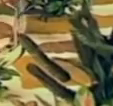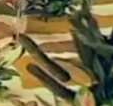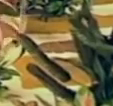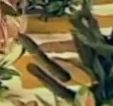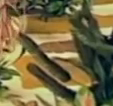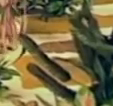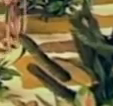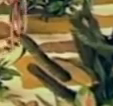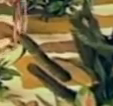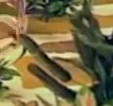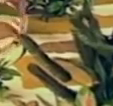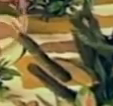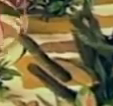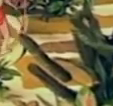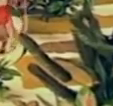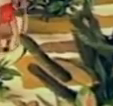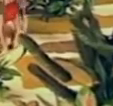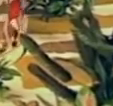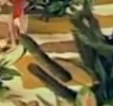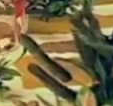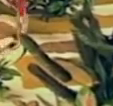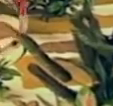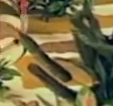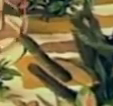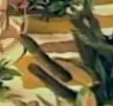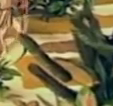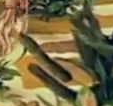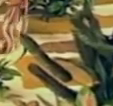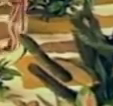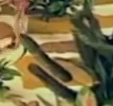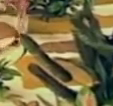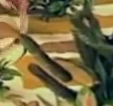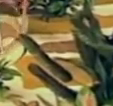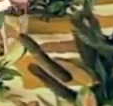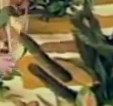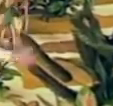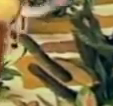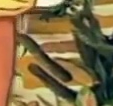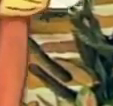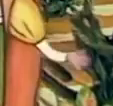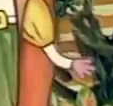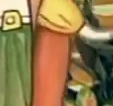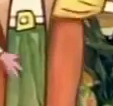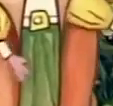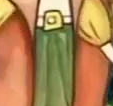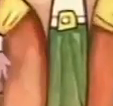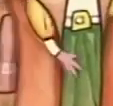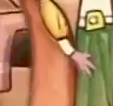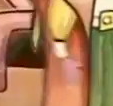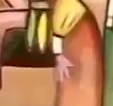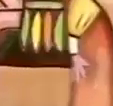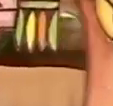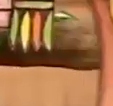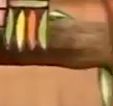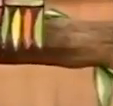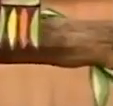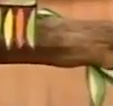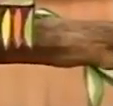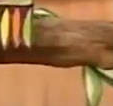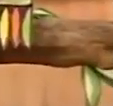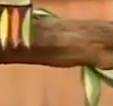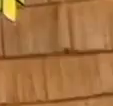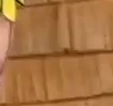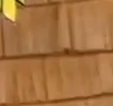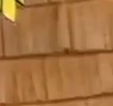depois seu Cabral foi saindo devagar do país tropical para